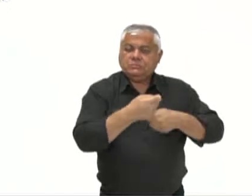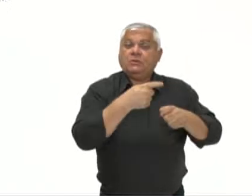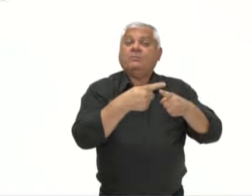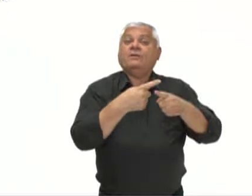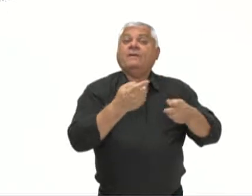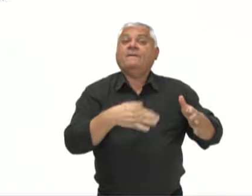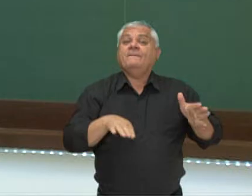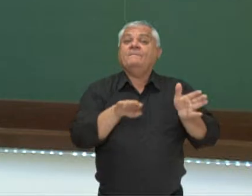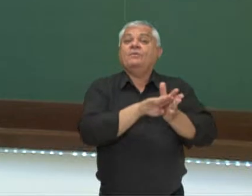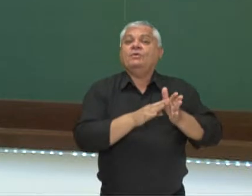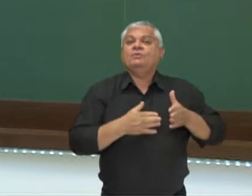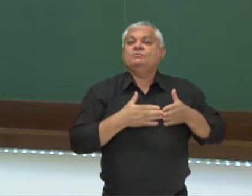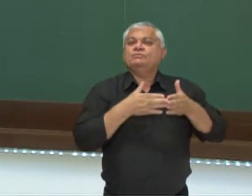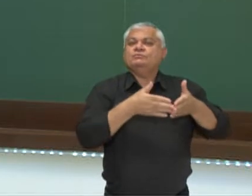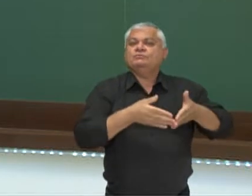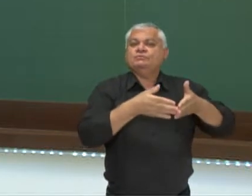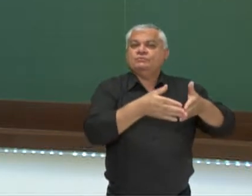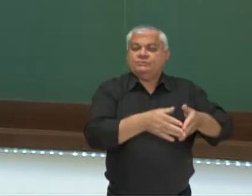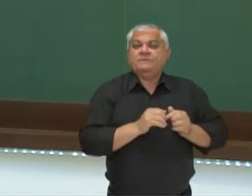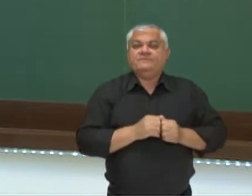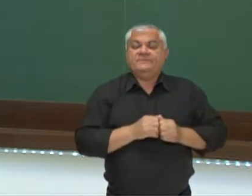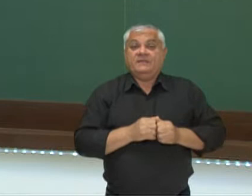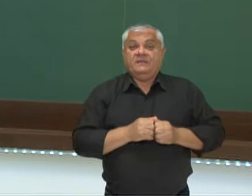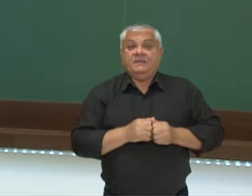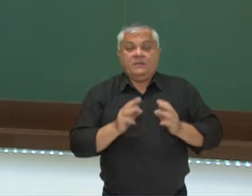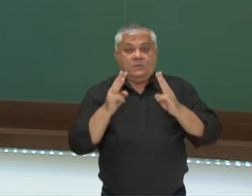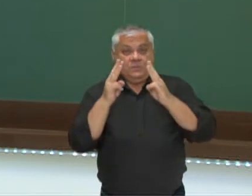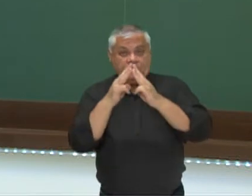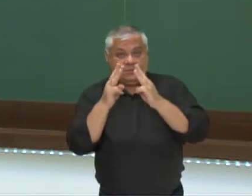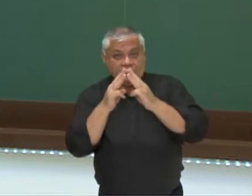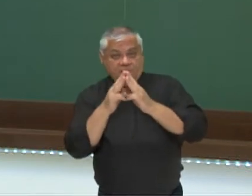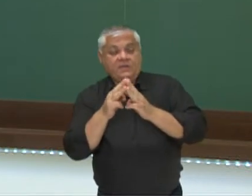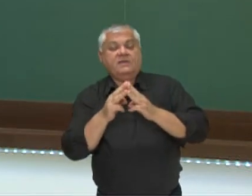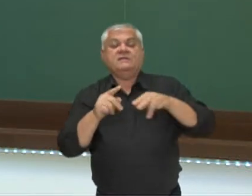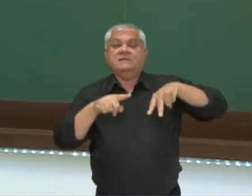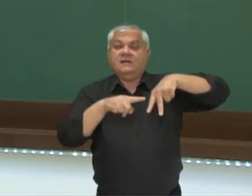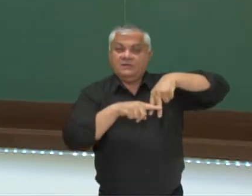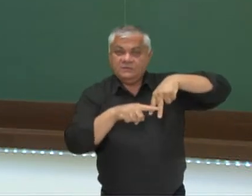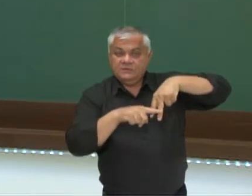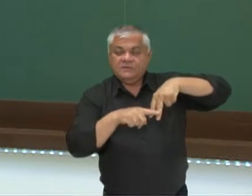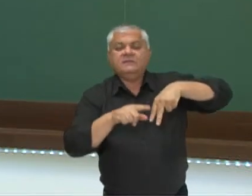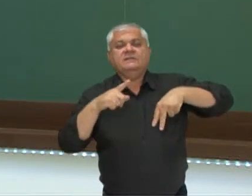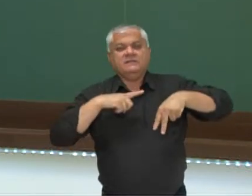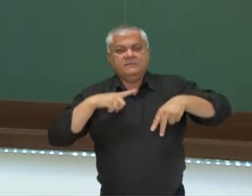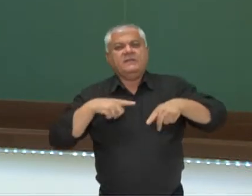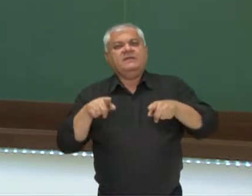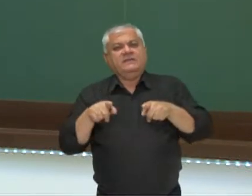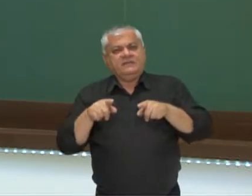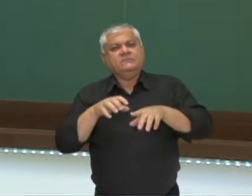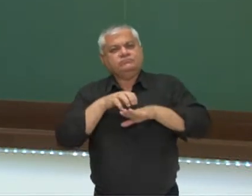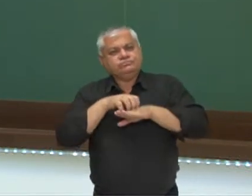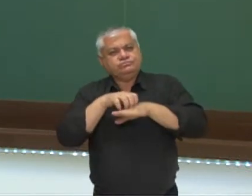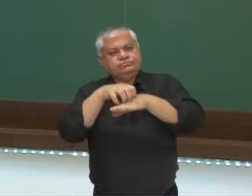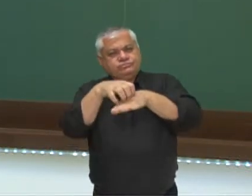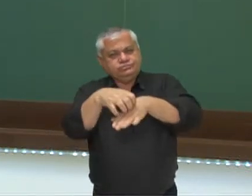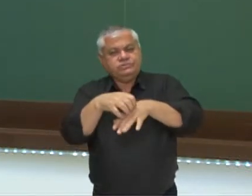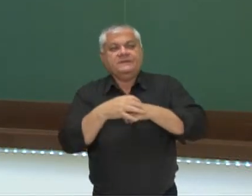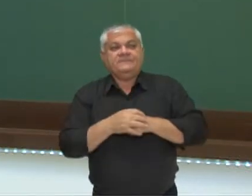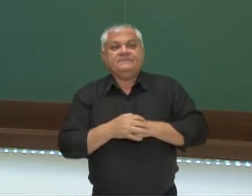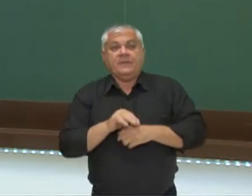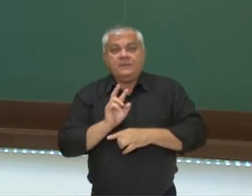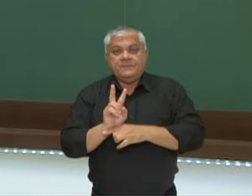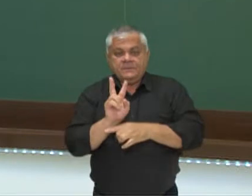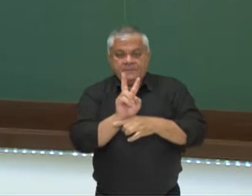porto. Porém, Antonina e Morretes também tendo atividades turísticas bastante fortes. E as áreas protegidas